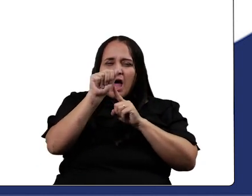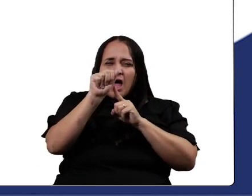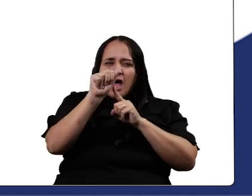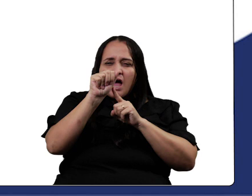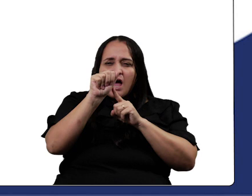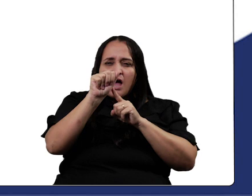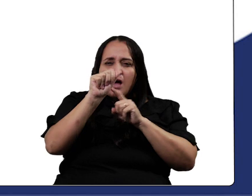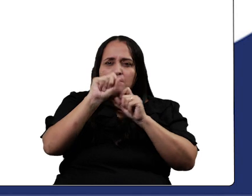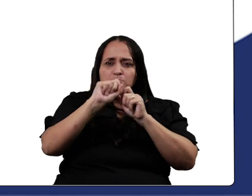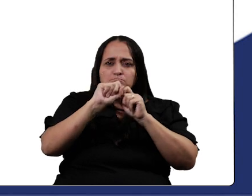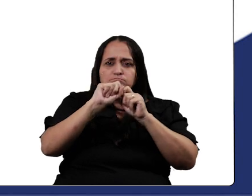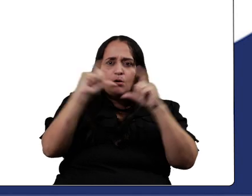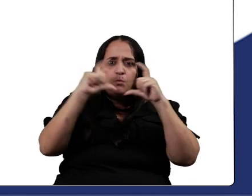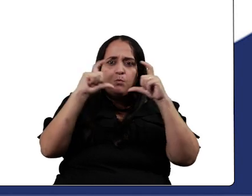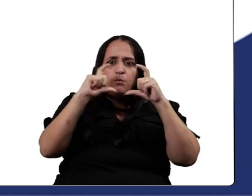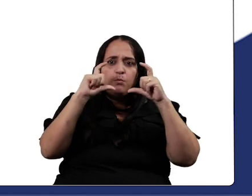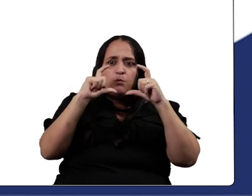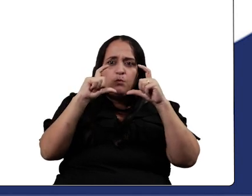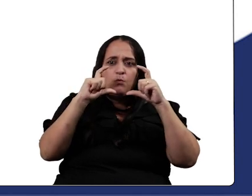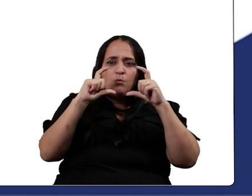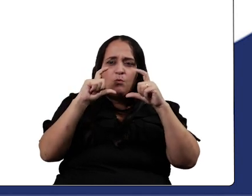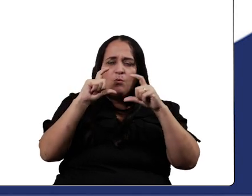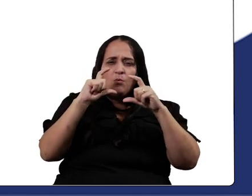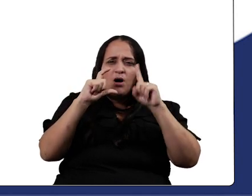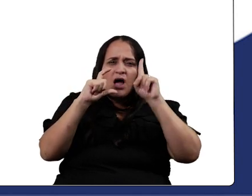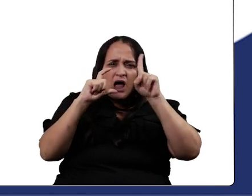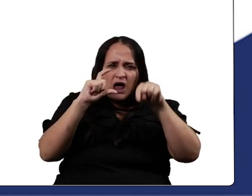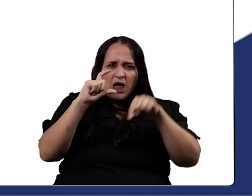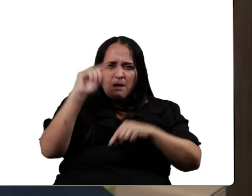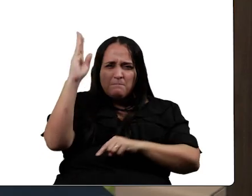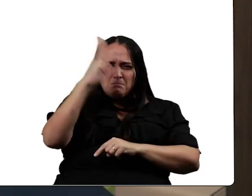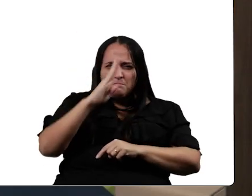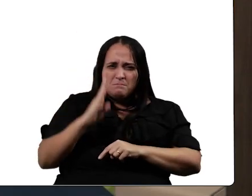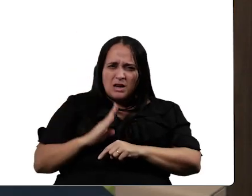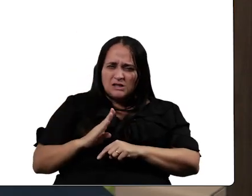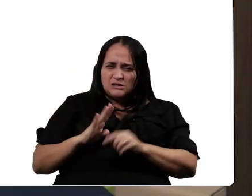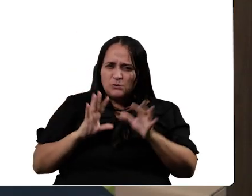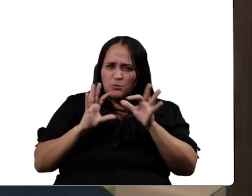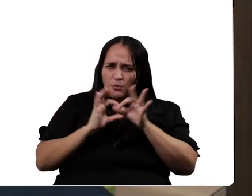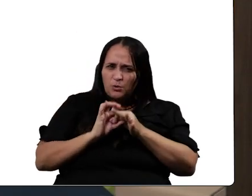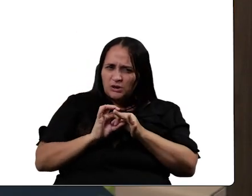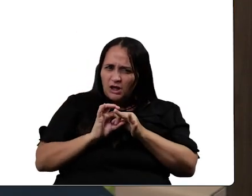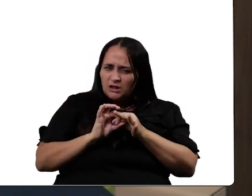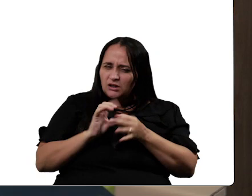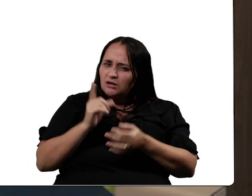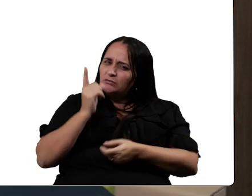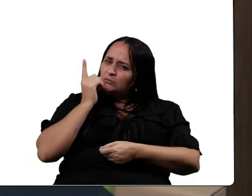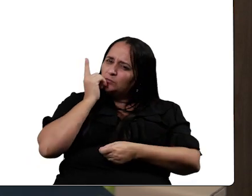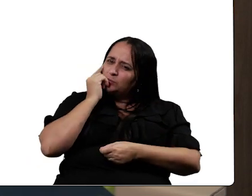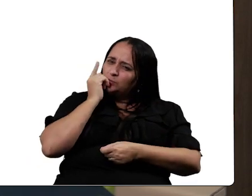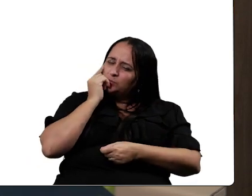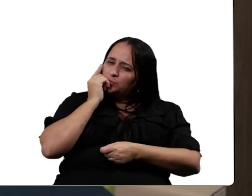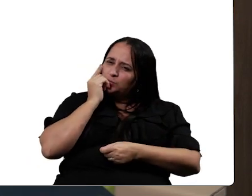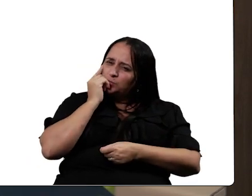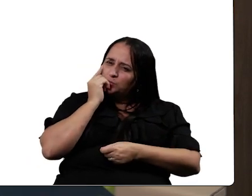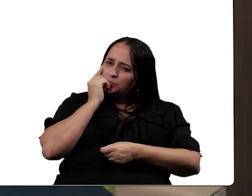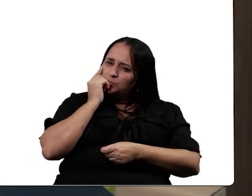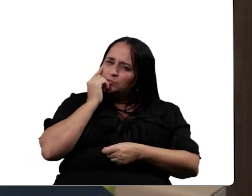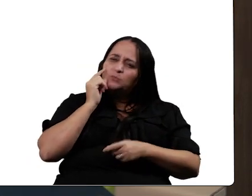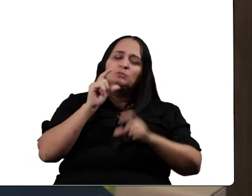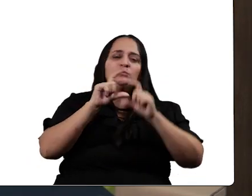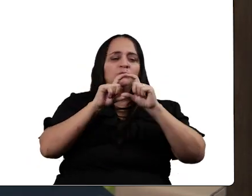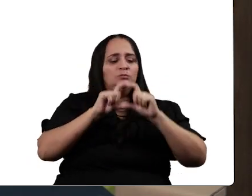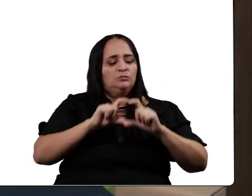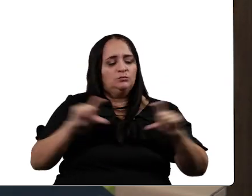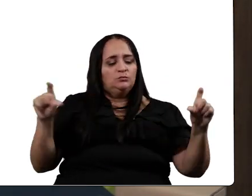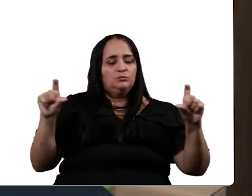em destaque conecta com a palavra Brasil. Olha lá, vê se você lembra que